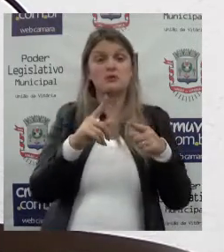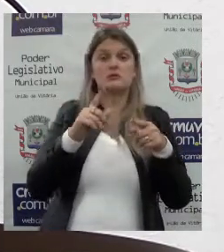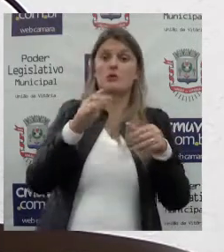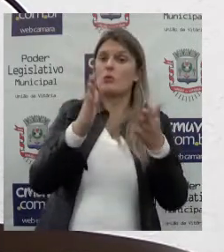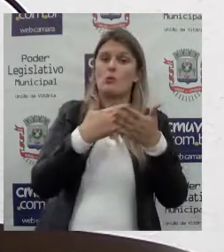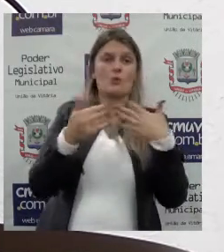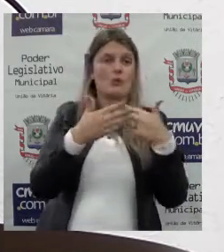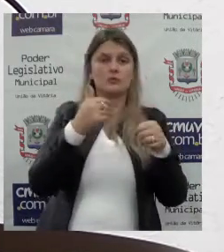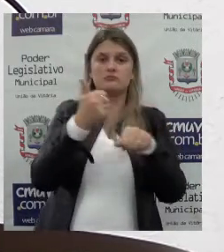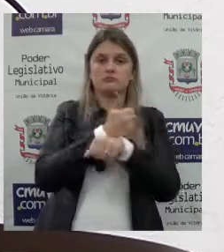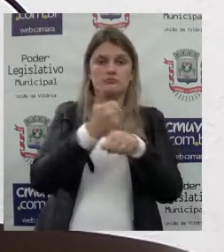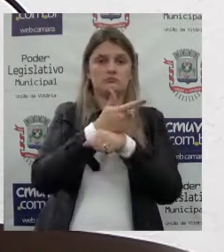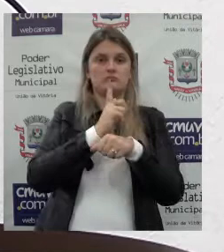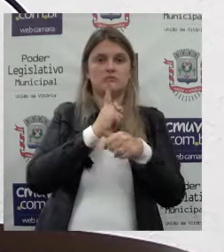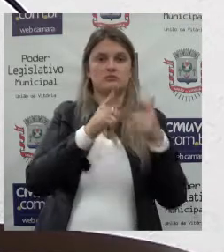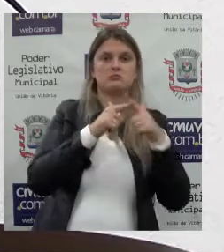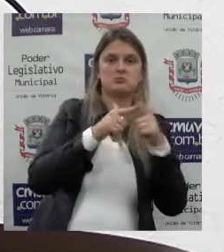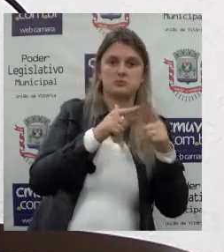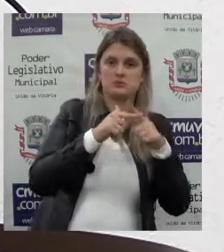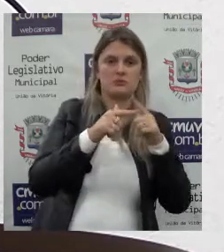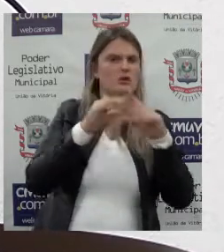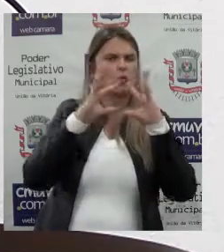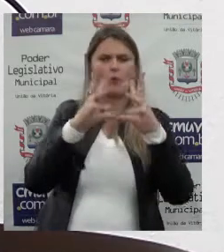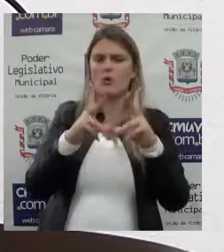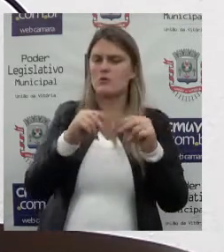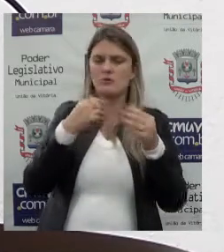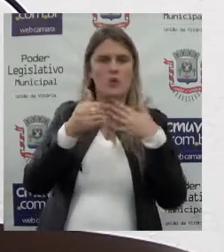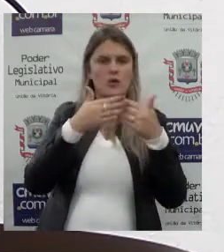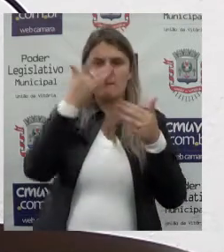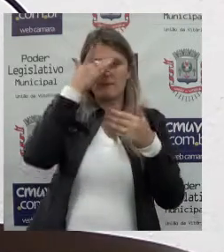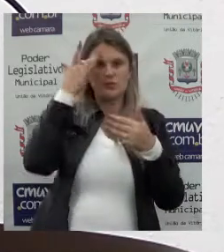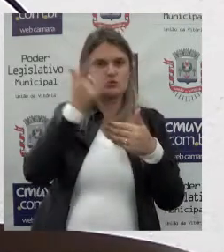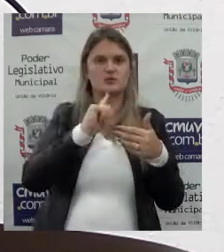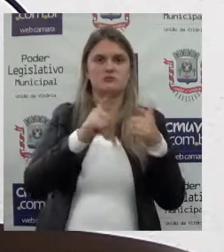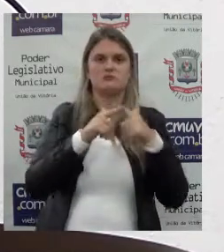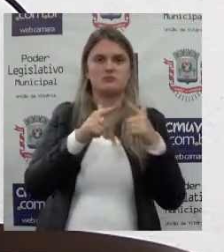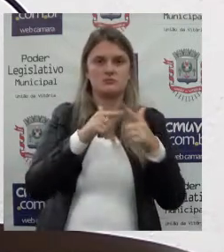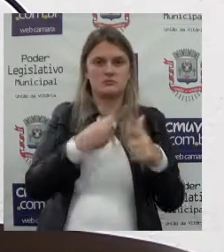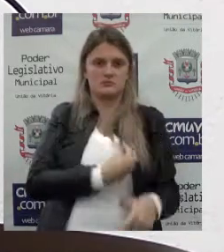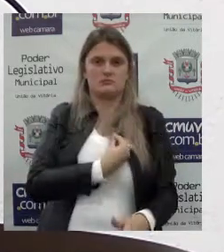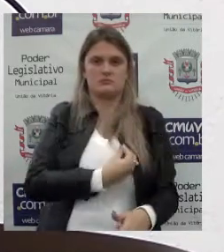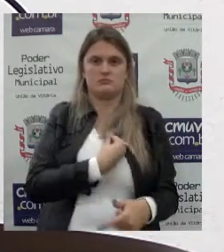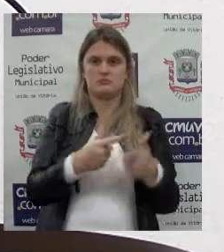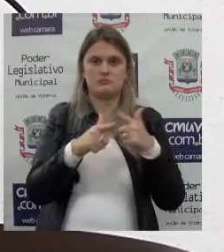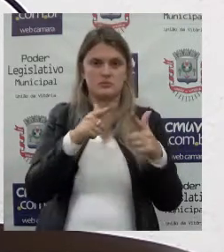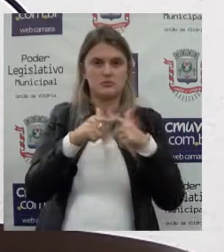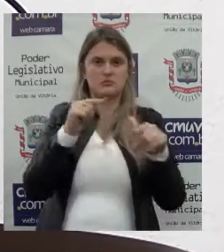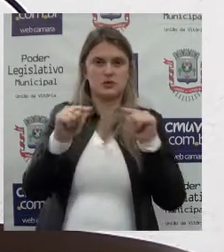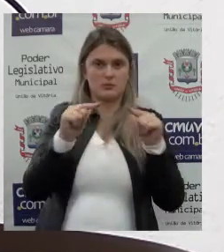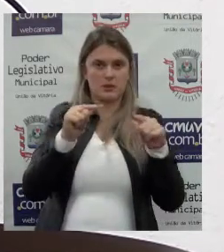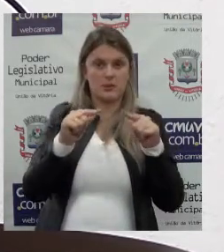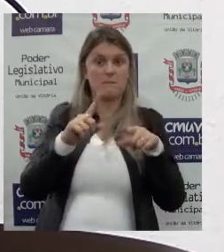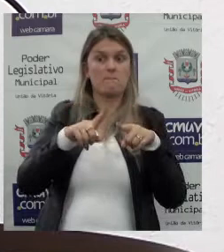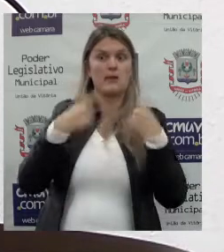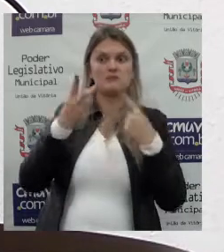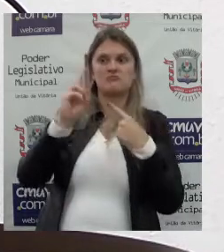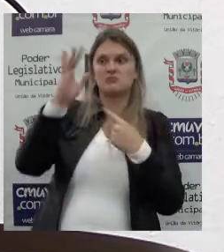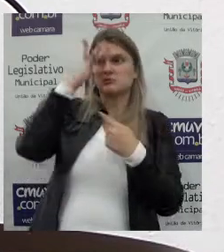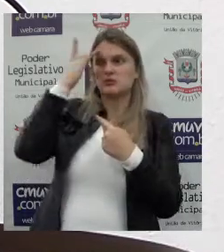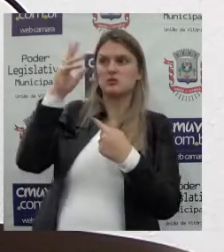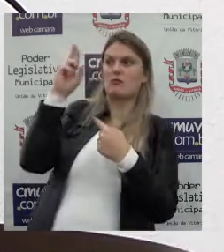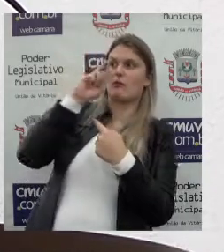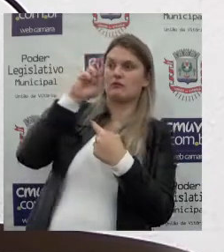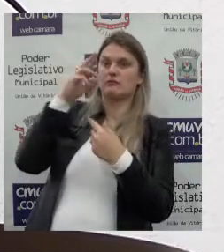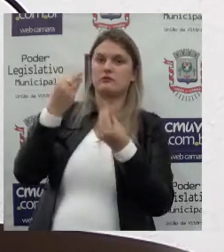temos isso aí. Em qualquer profissão temos, todo mundo tem, no meio político tem, qualquer meio tem.